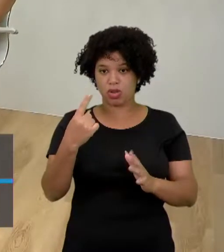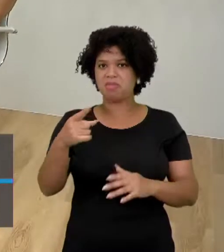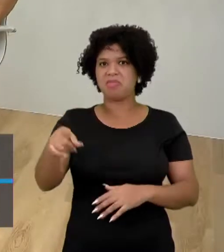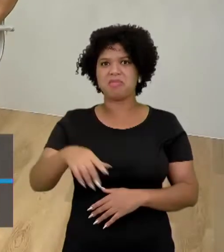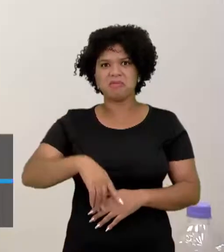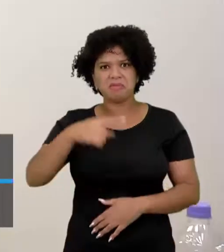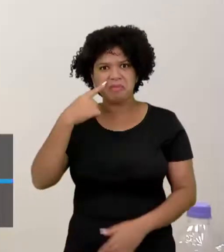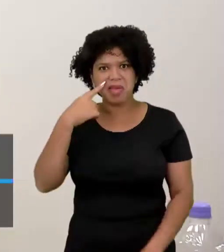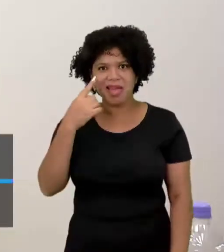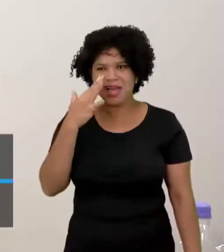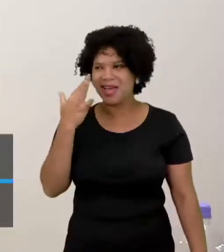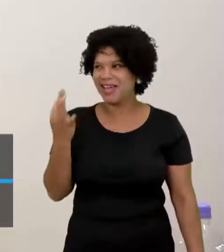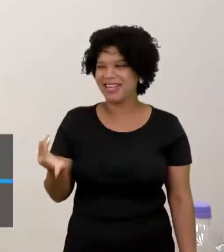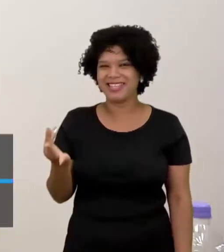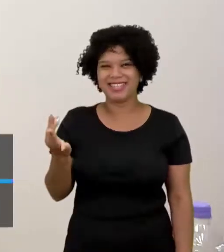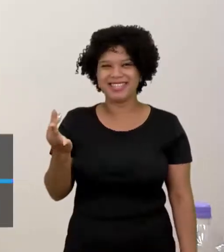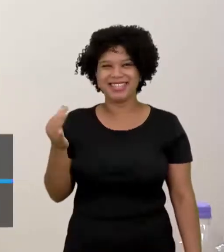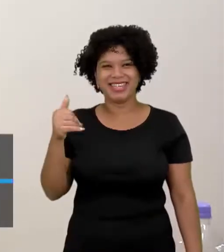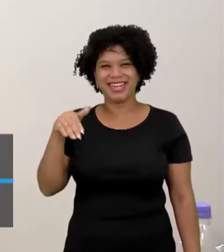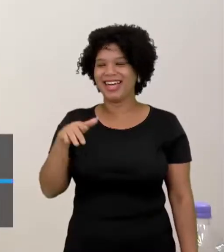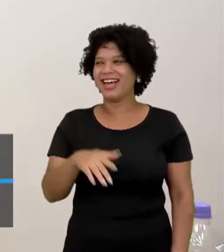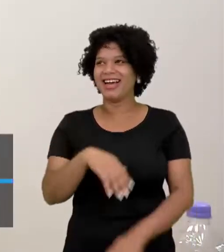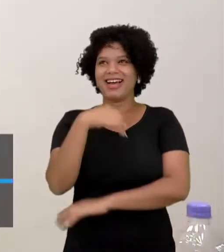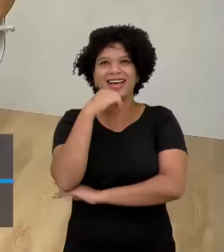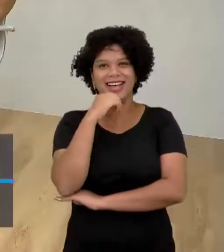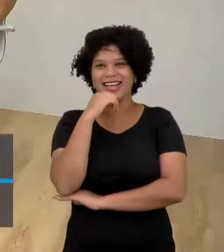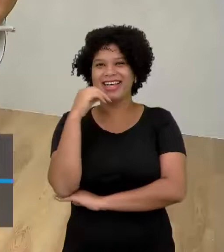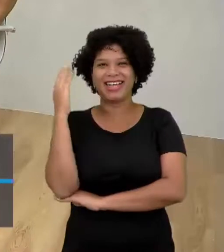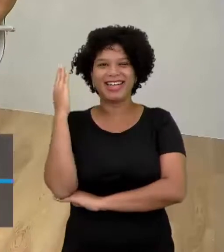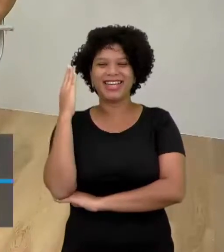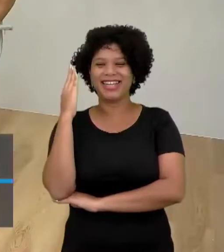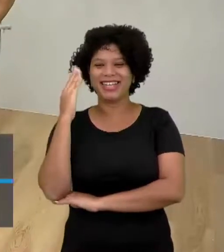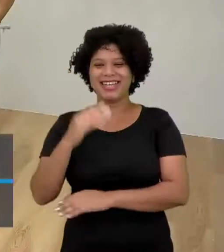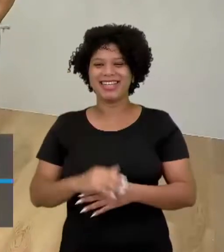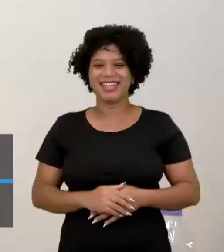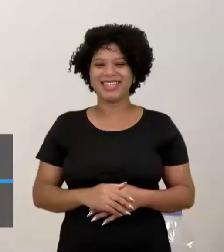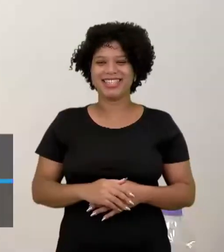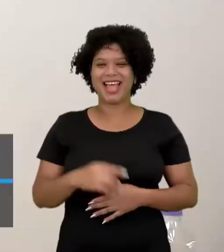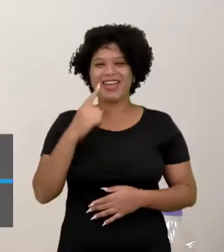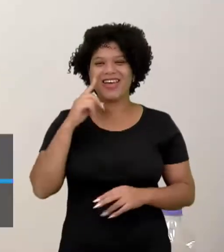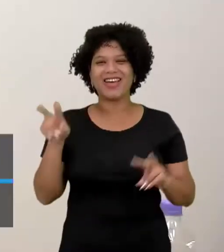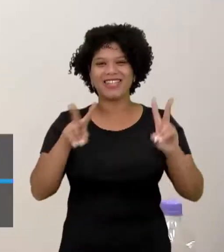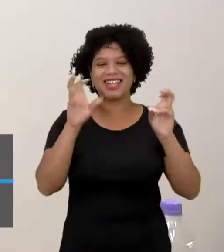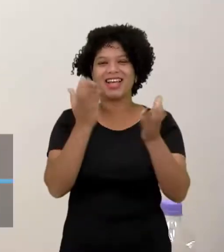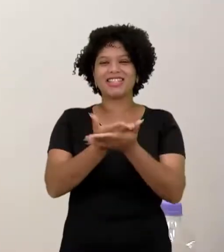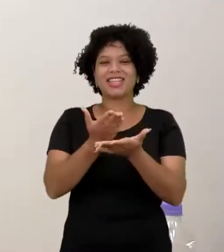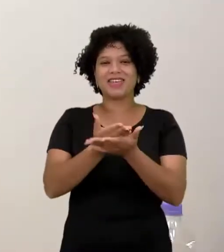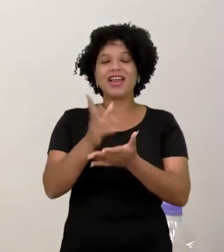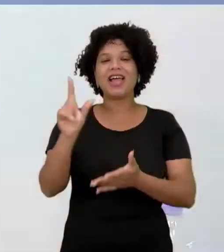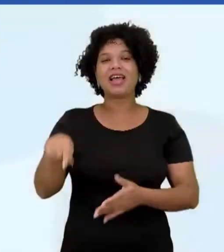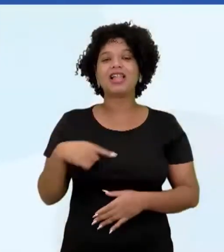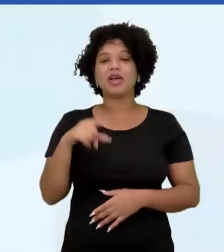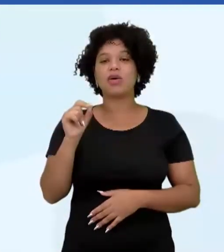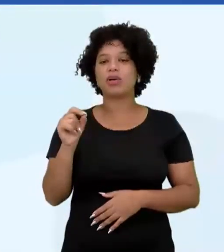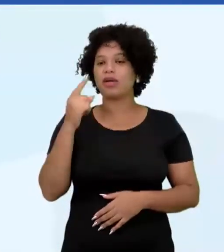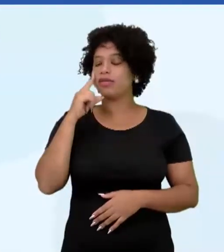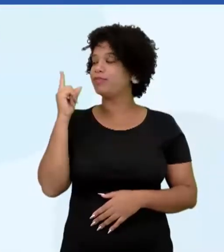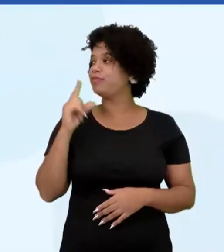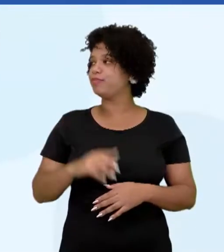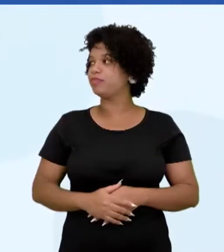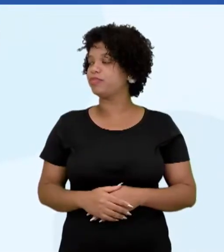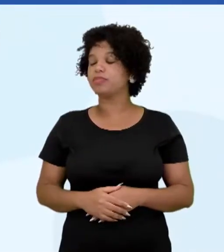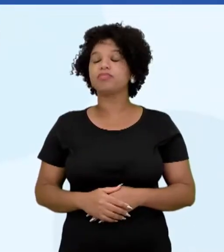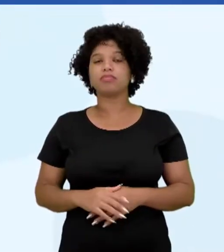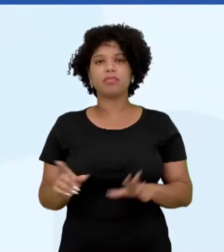Fabi tá mais antenada do que eu, gente. Impressionante isso. E o tema da nossa aula está aí na tela para vocês, né? O tema